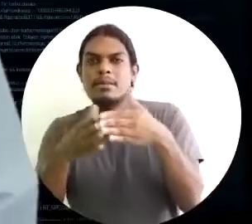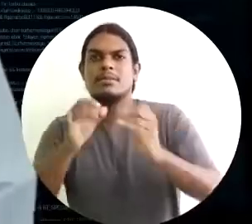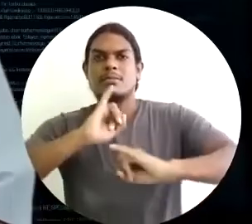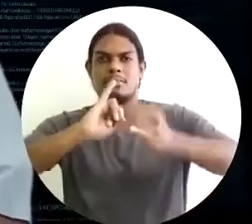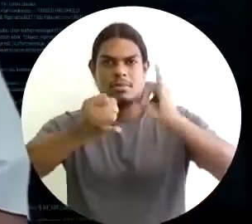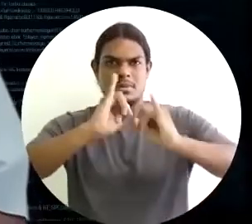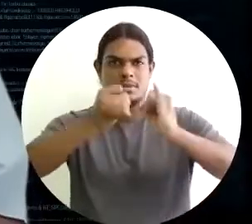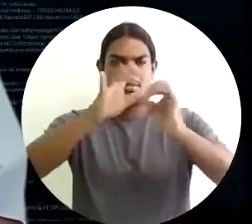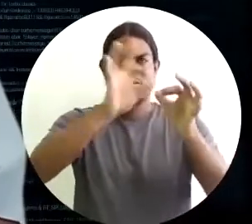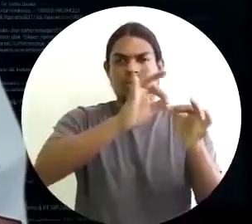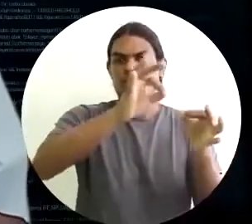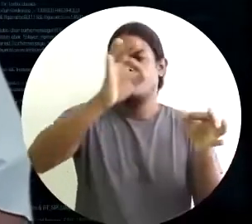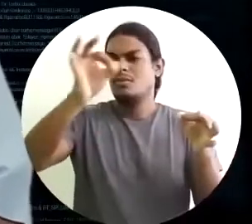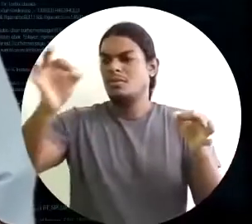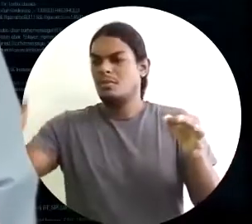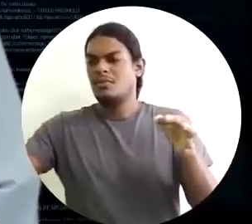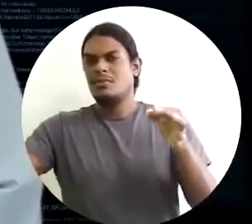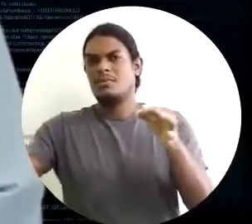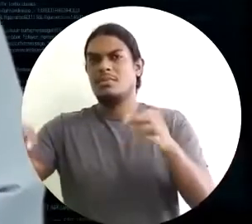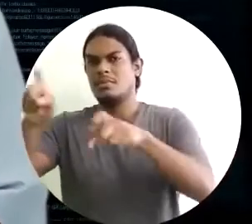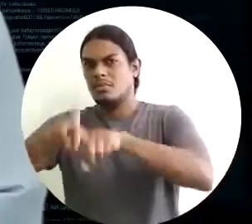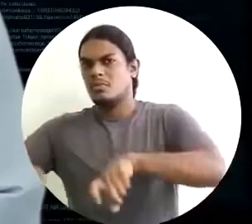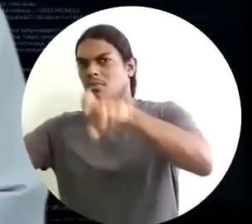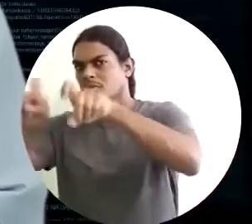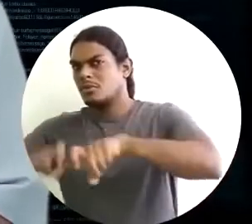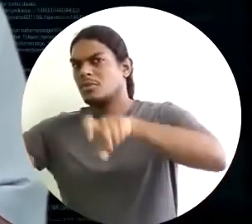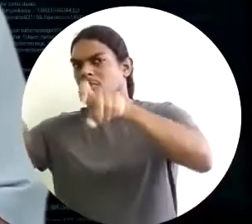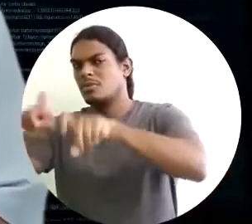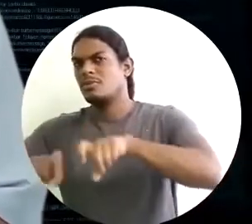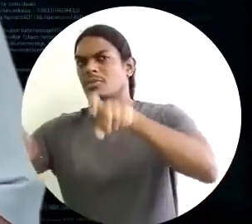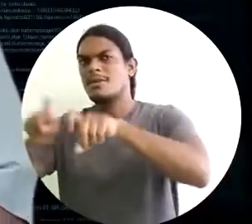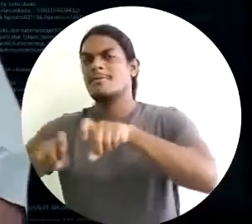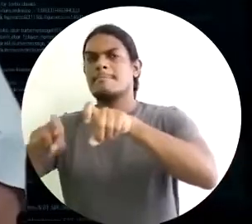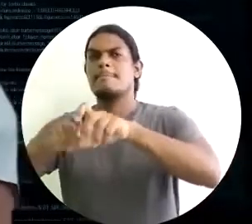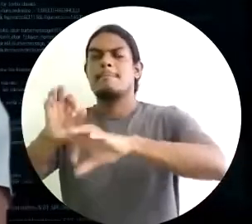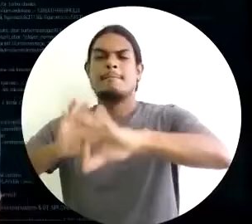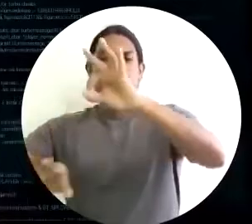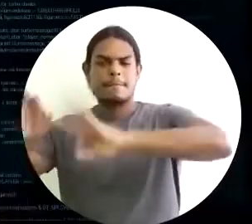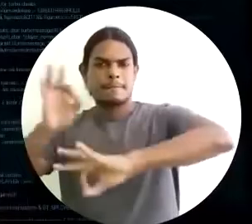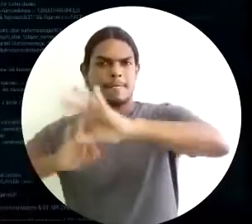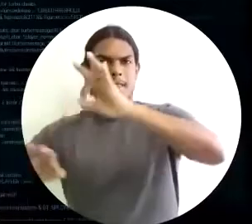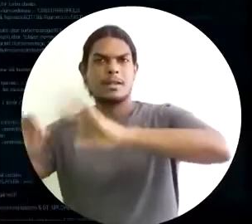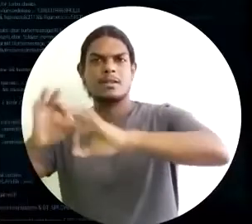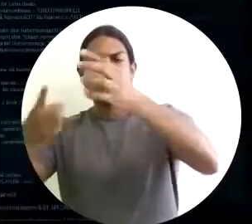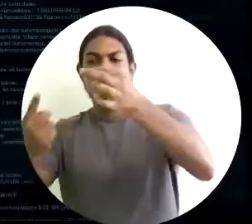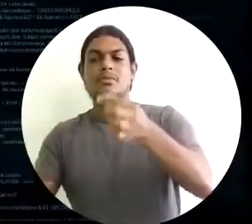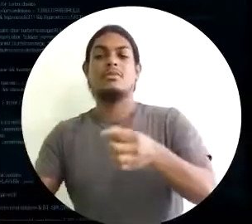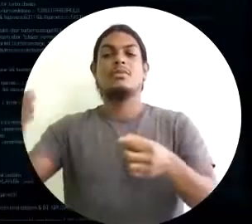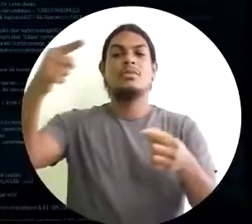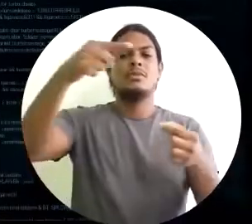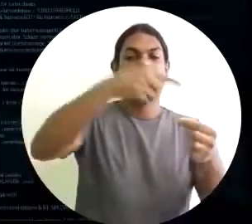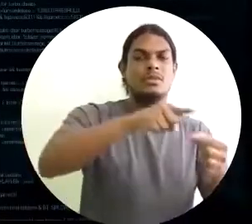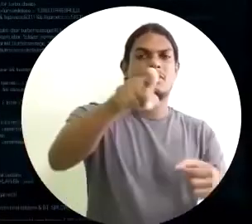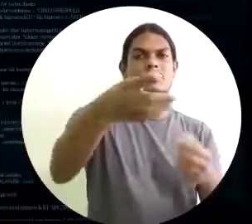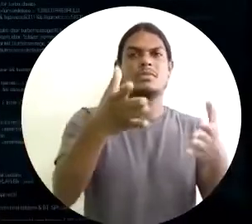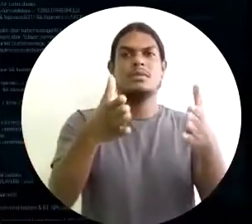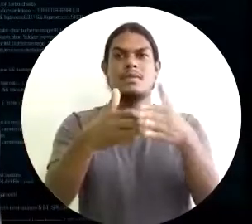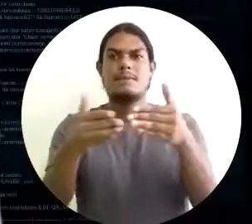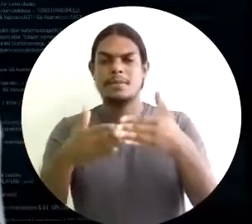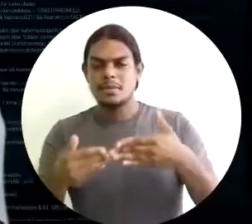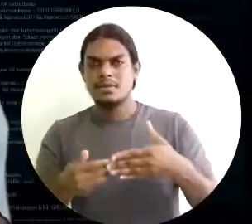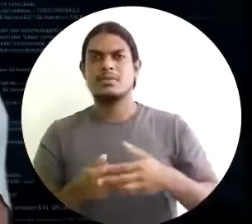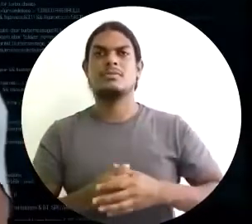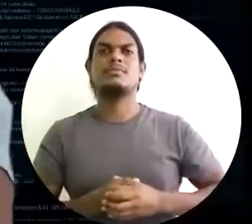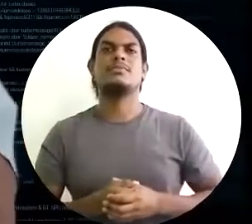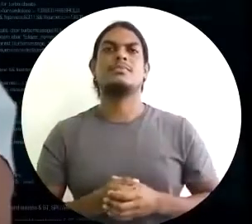vai para um outro computador, que então vai processar e aí vai retornar o que você solicitou. Esse